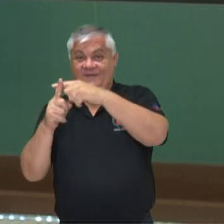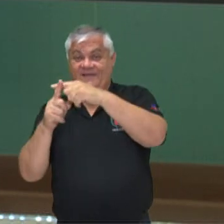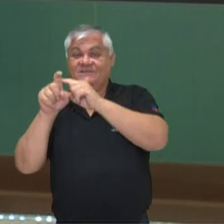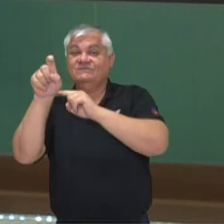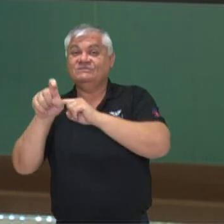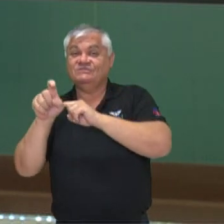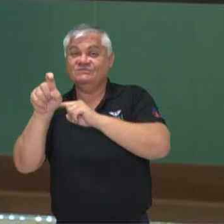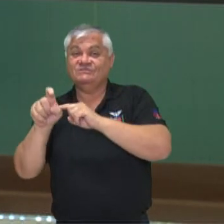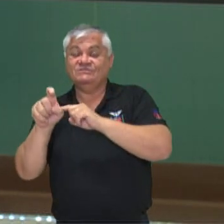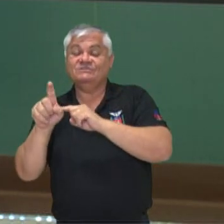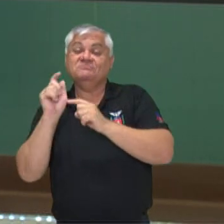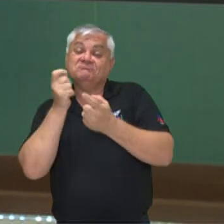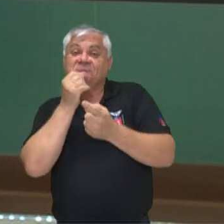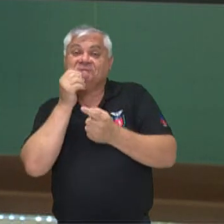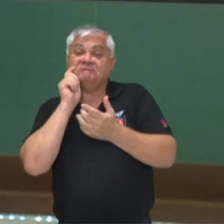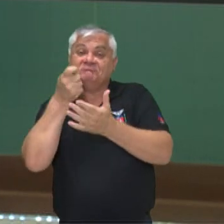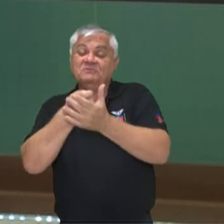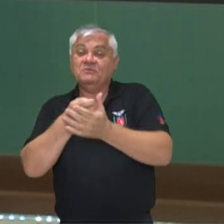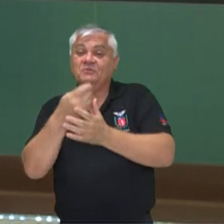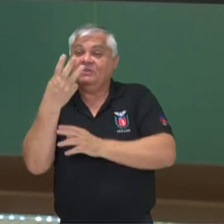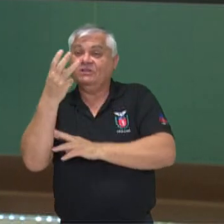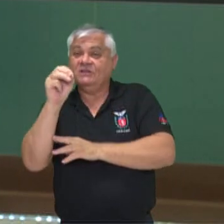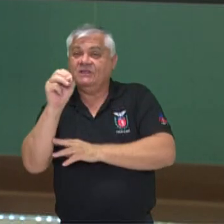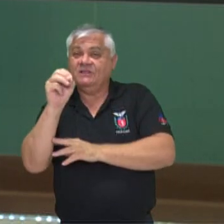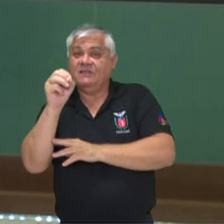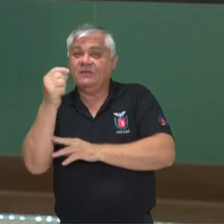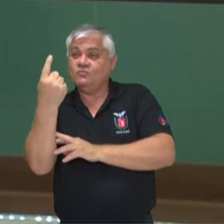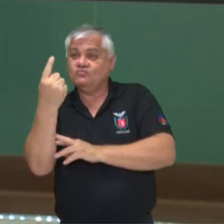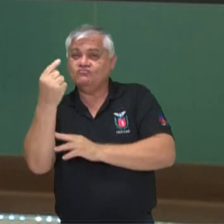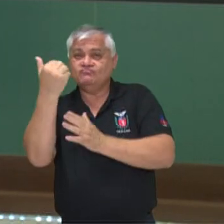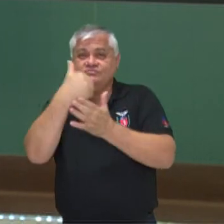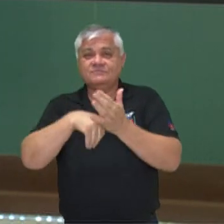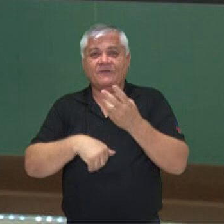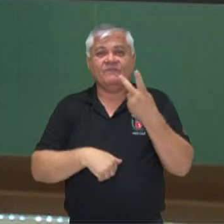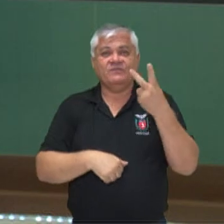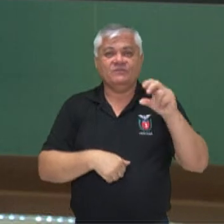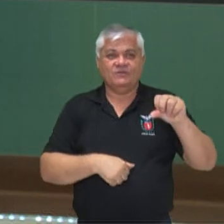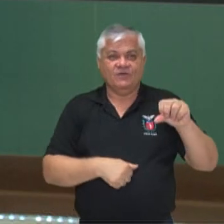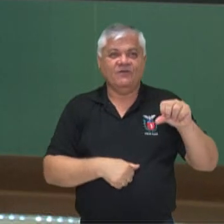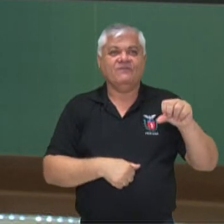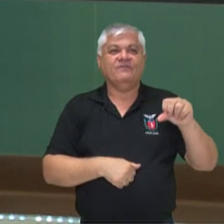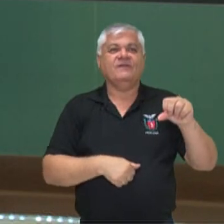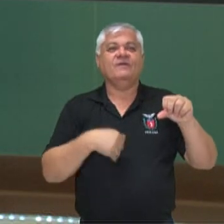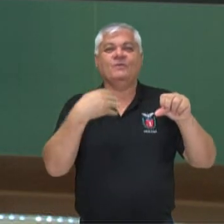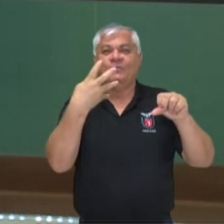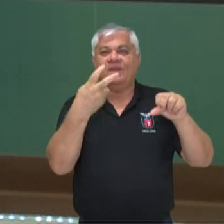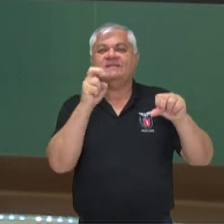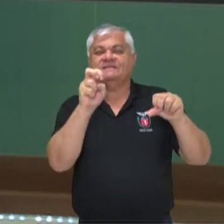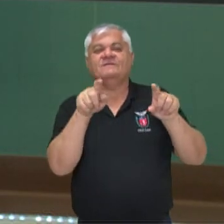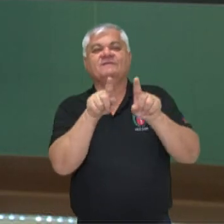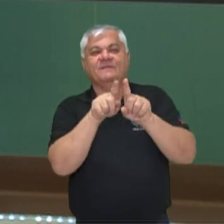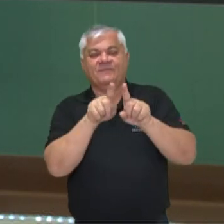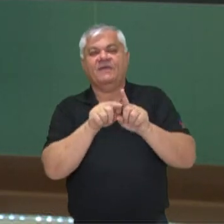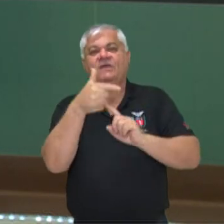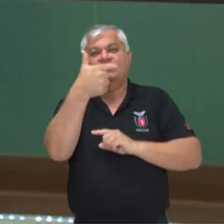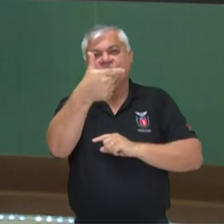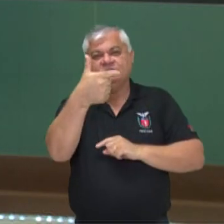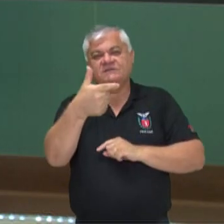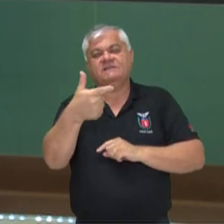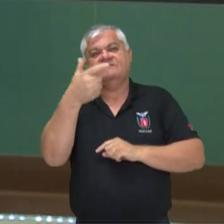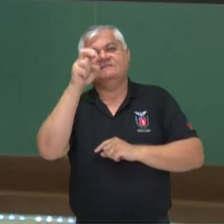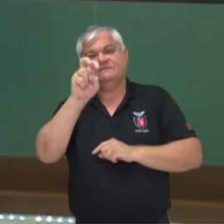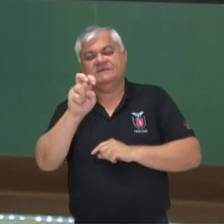1, pago 1, fico devendo 29, tá bom? E esse mais 45 passa para cá, menos. Então, vai ficar 225